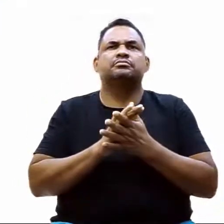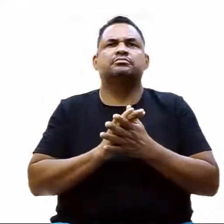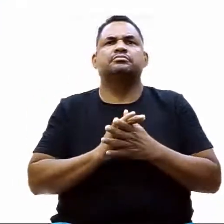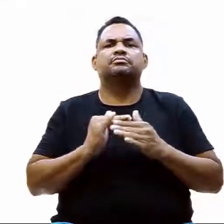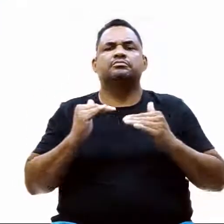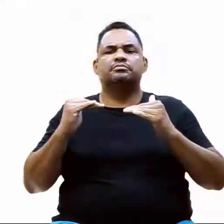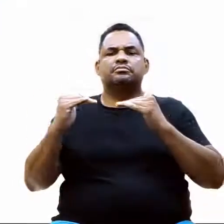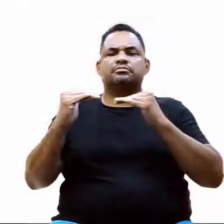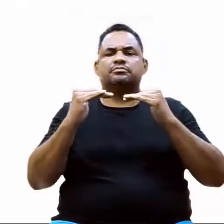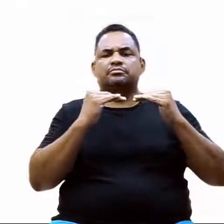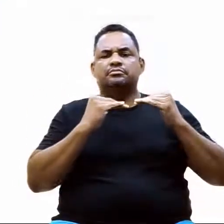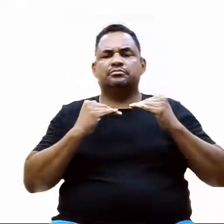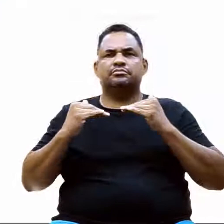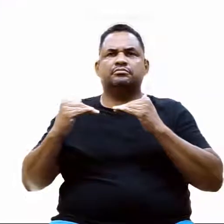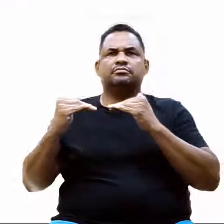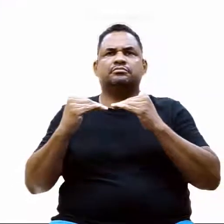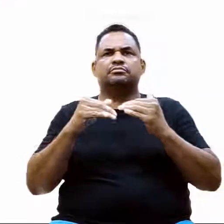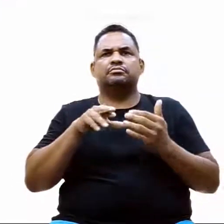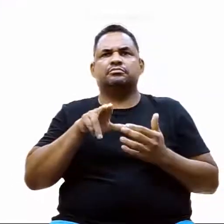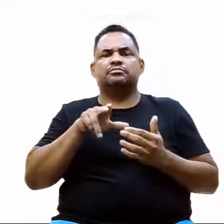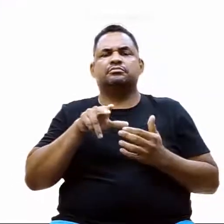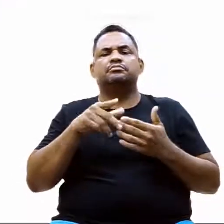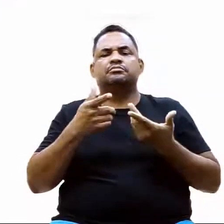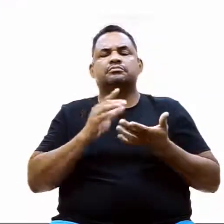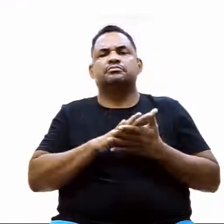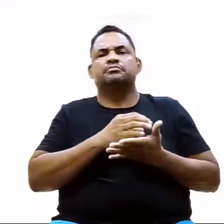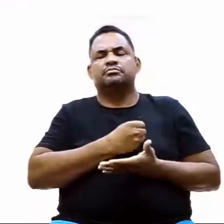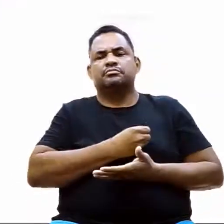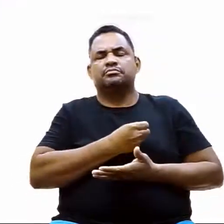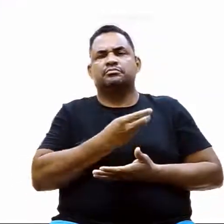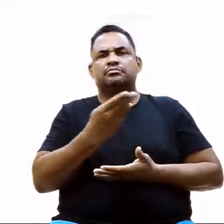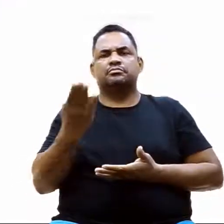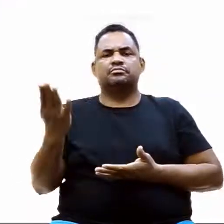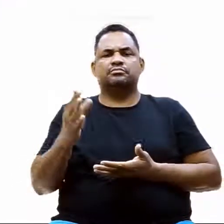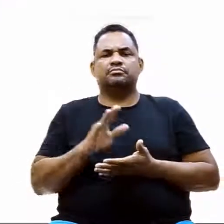equitativamente as mesmas quantidades, digamos assim, a mesma